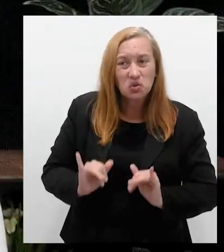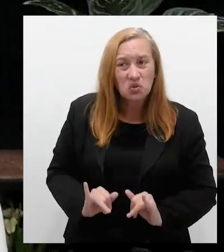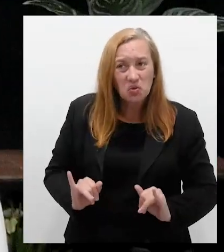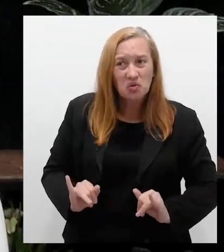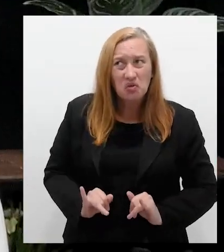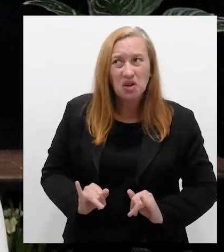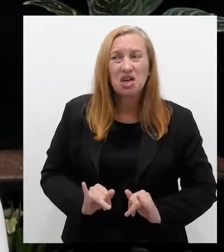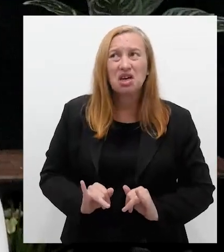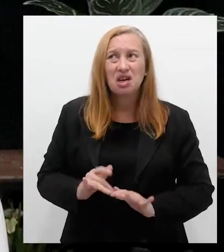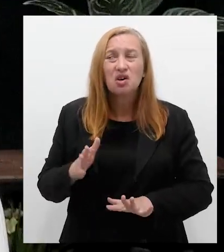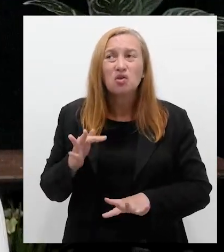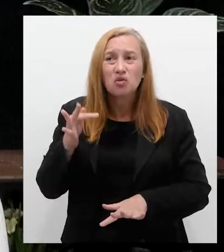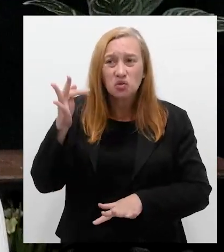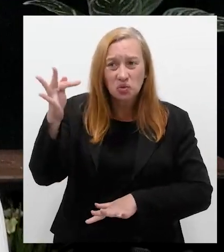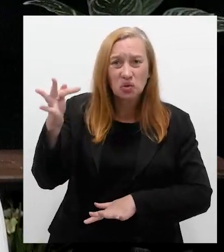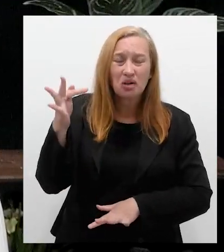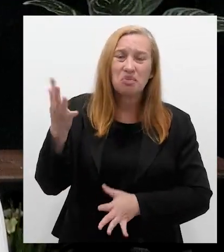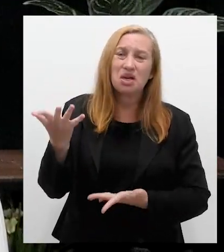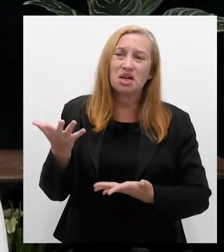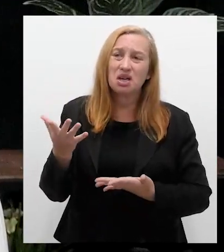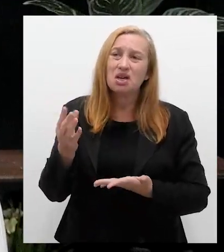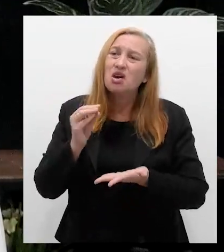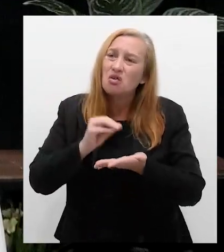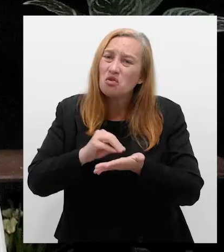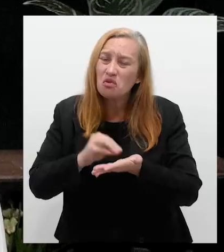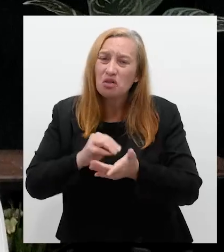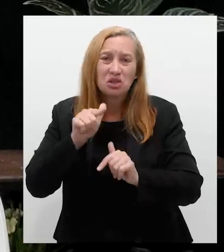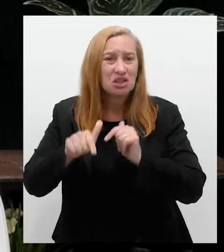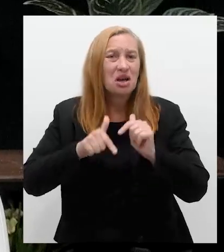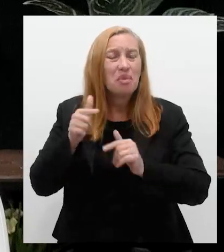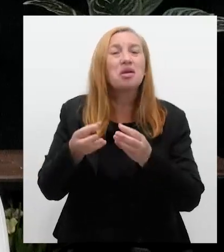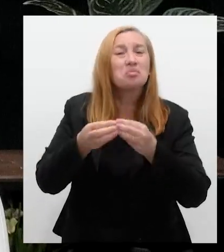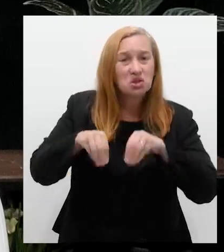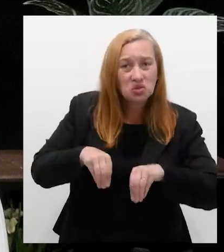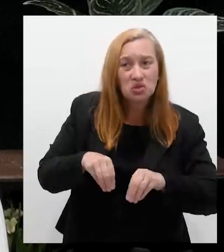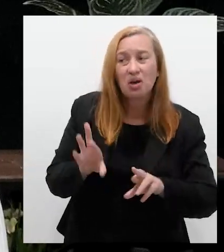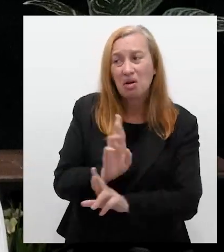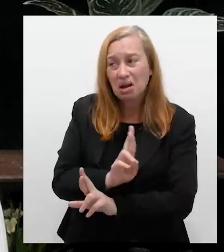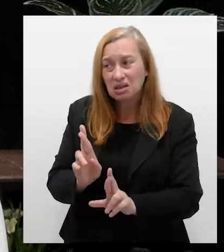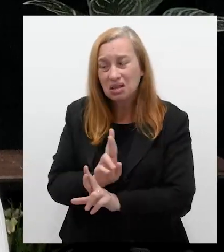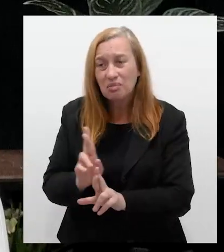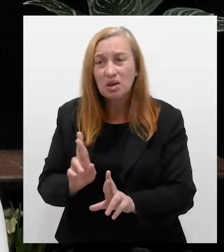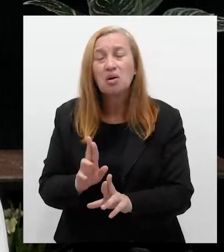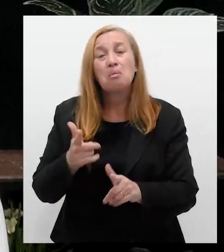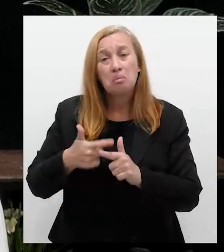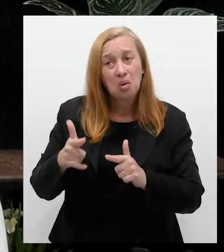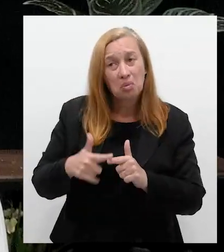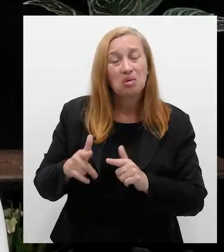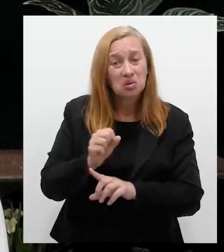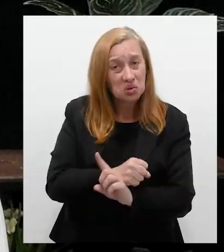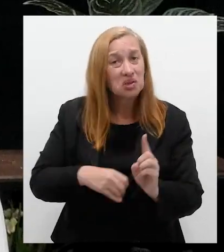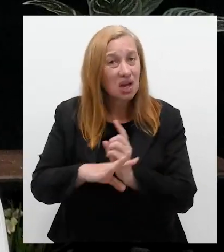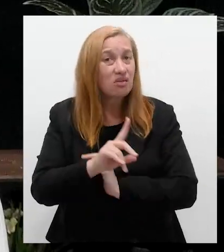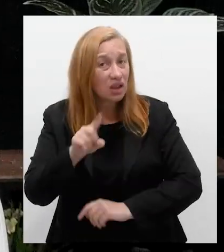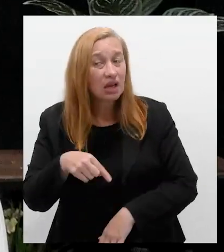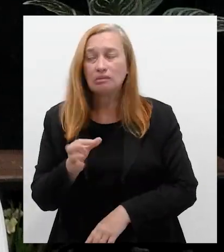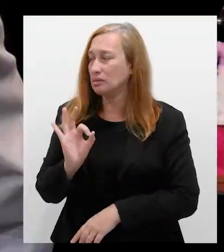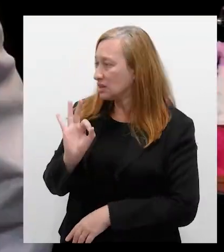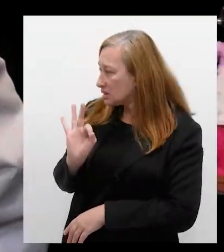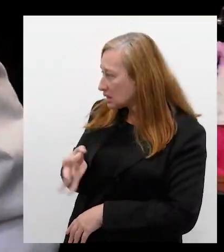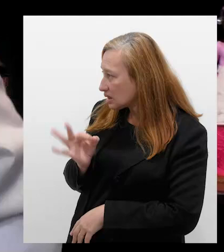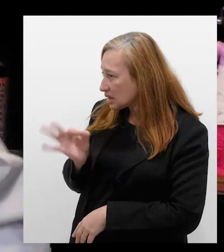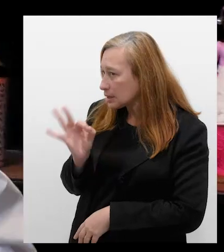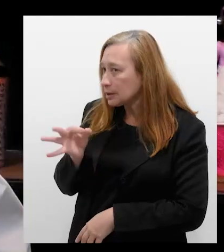muito na sua autoestima, pode se refletir numa falta de emprego, né, de relacionamento, né? Isso traz um problema muito social, né?